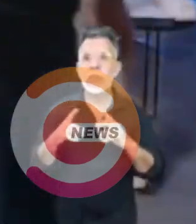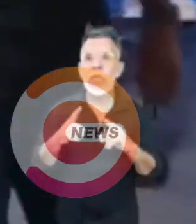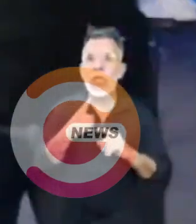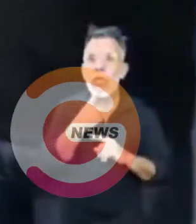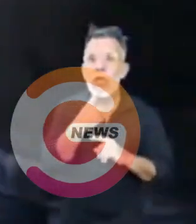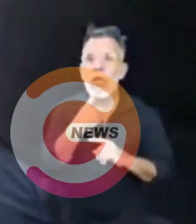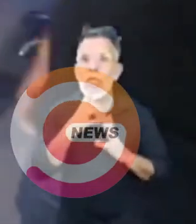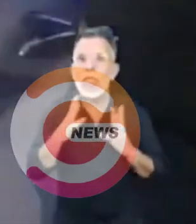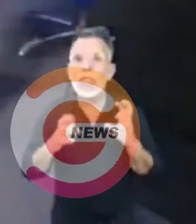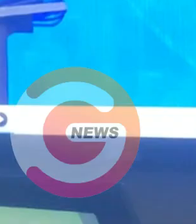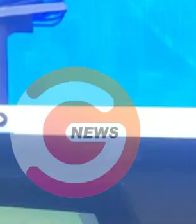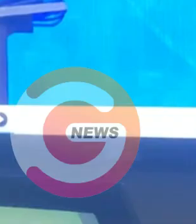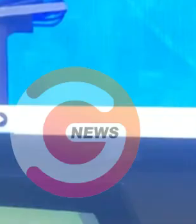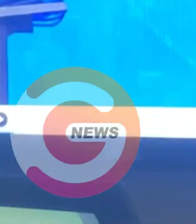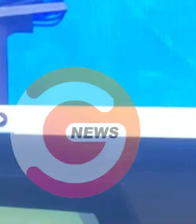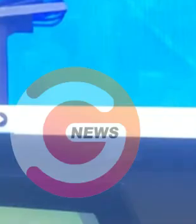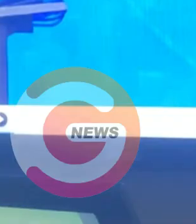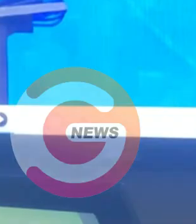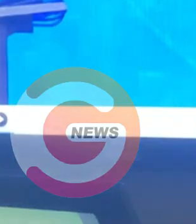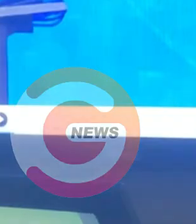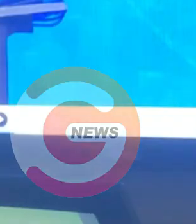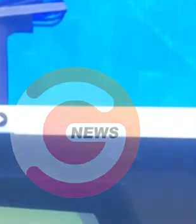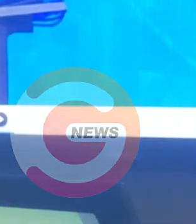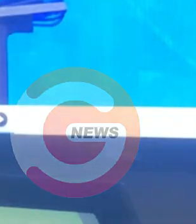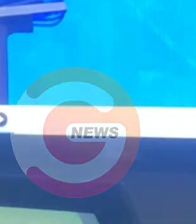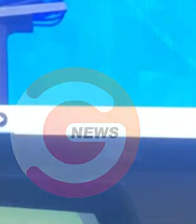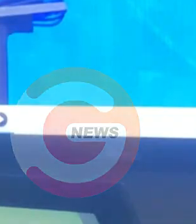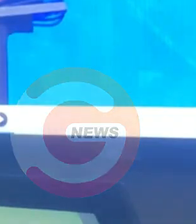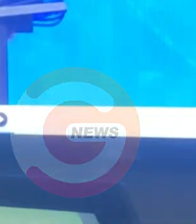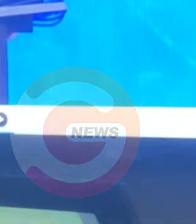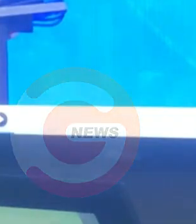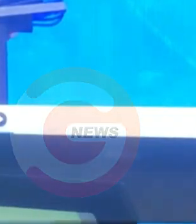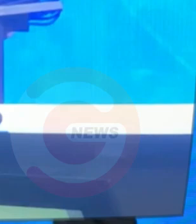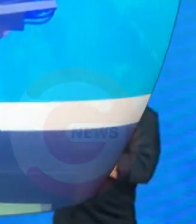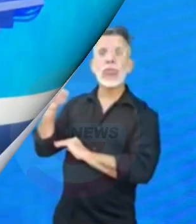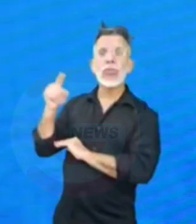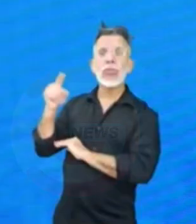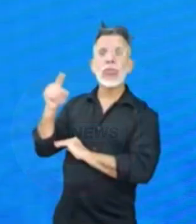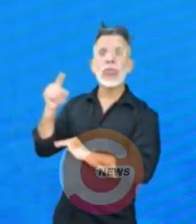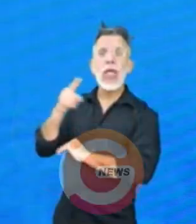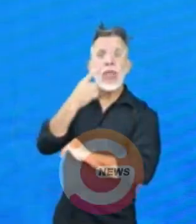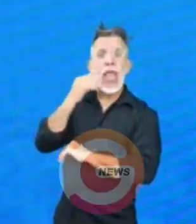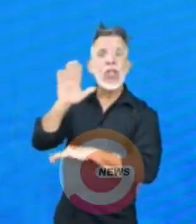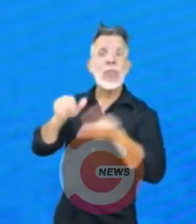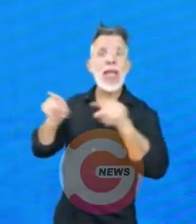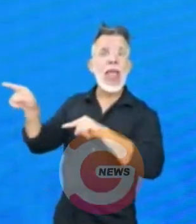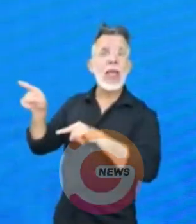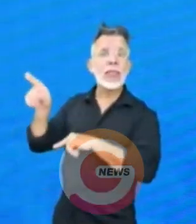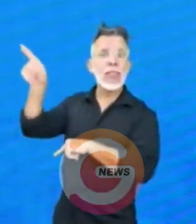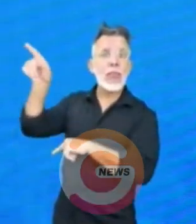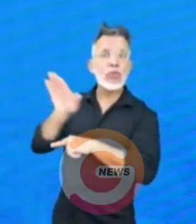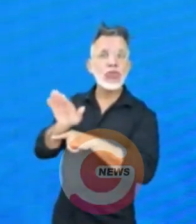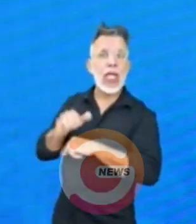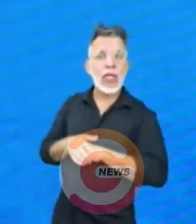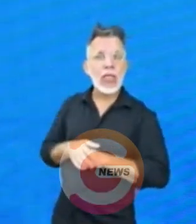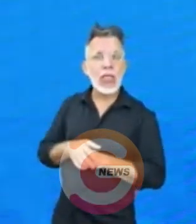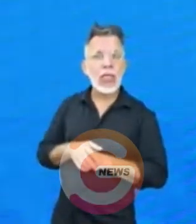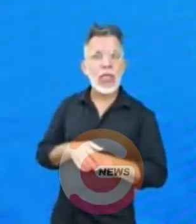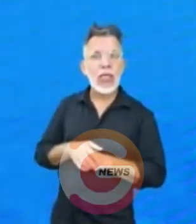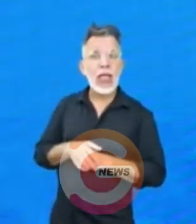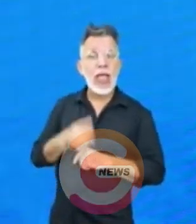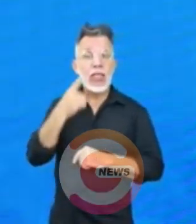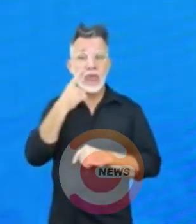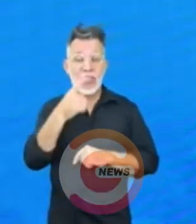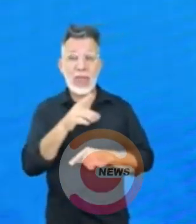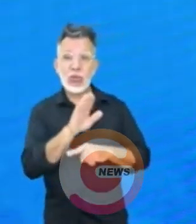hein essa daí ou melhor foi a da noite vem comigo se fosse para ajudar no Social de verdade sem